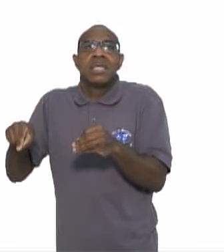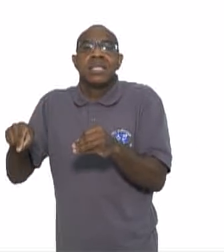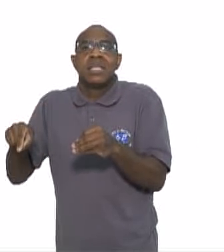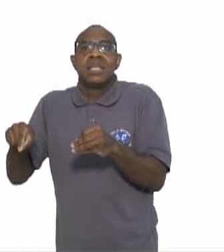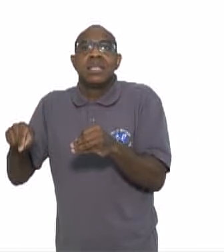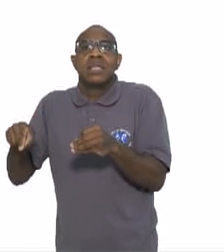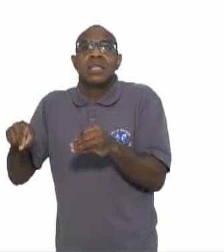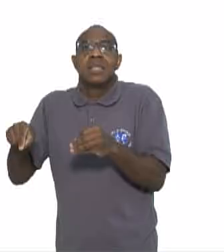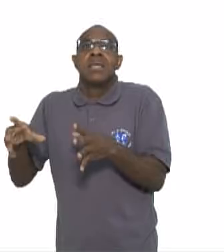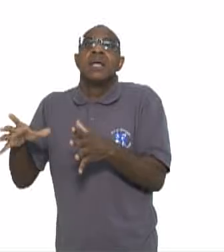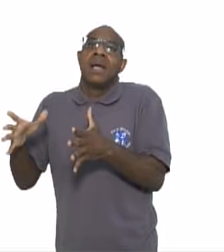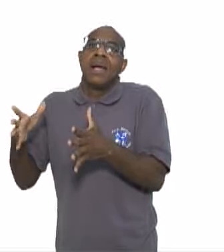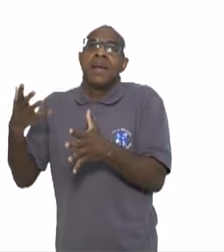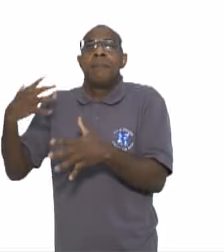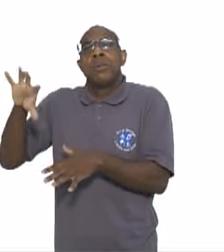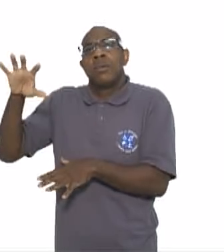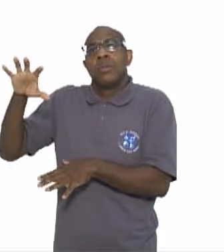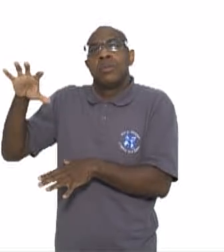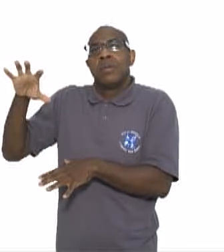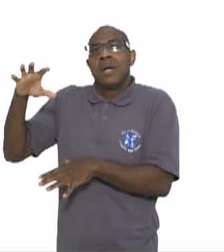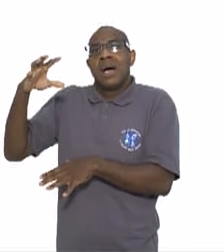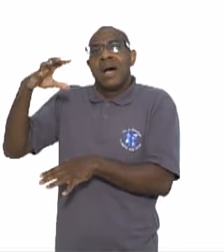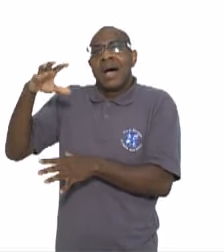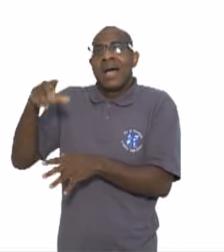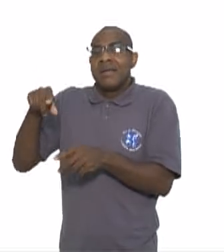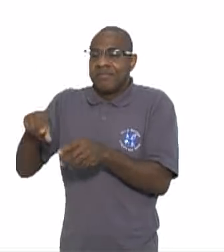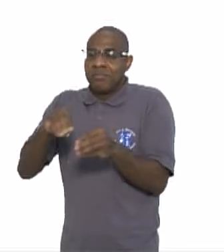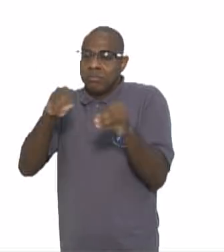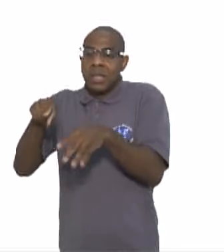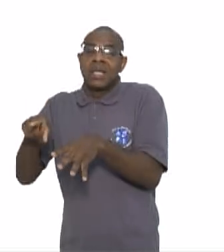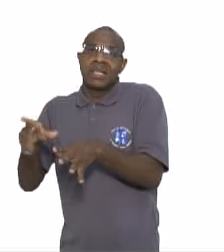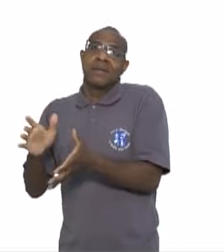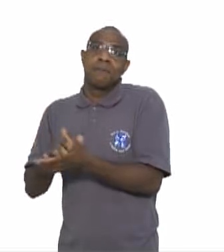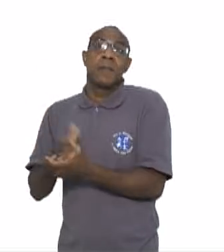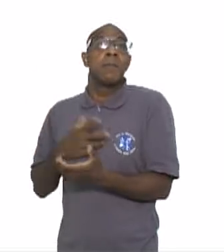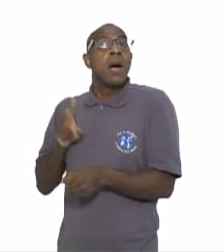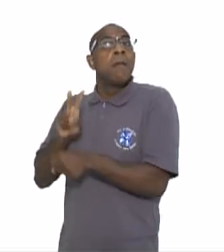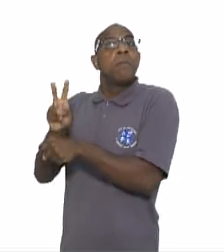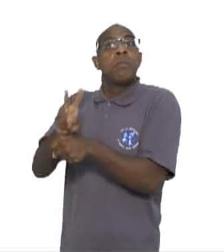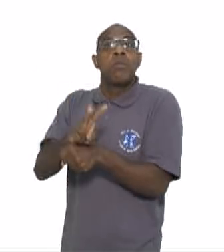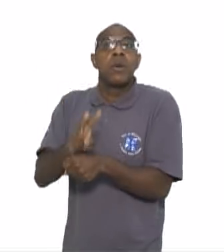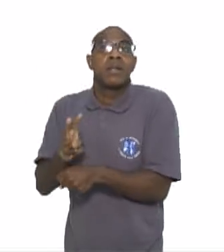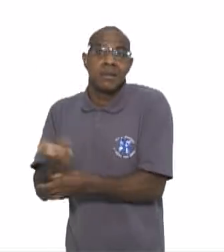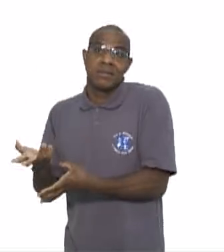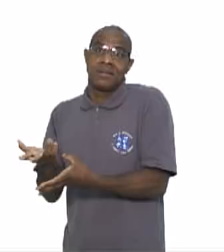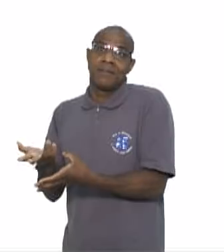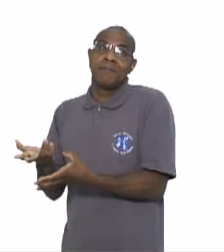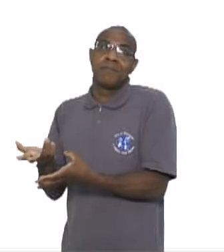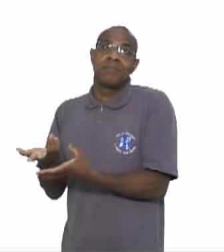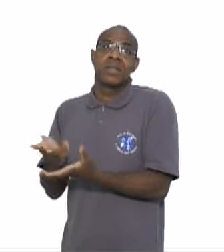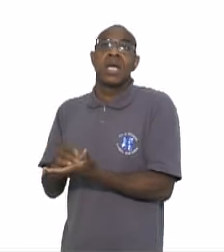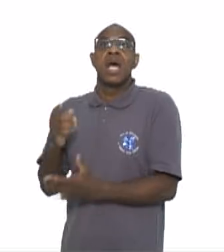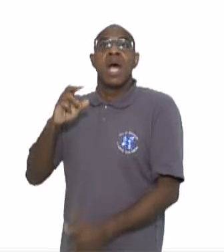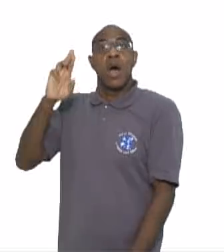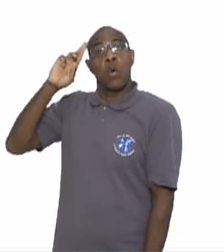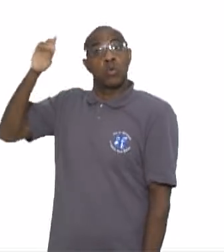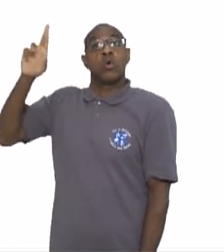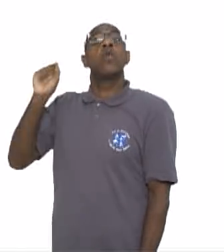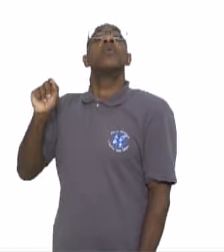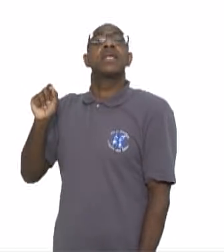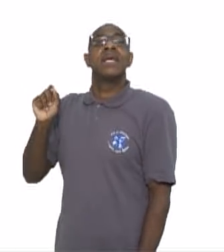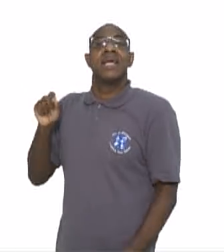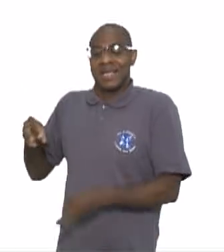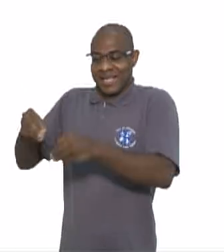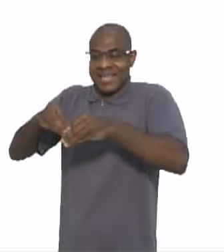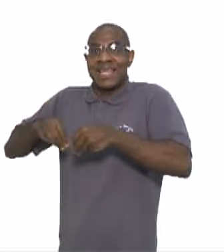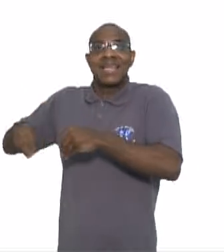Seguiram rumo ao campo. Para manter sua segurança e a de sua família, vincularam-se aos senhores feudais, que era o dono da terra,